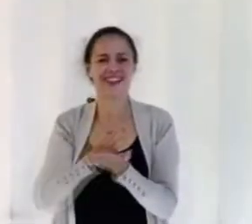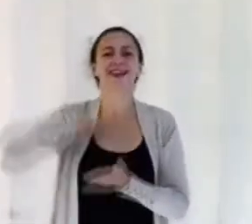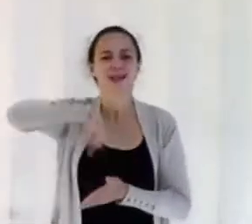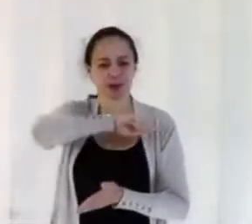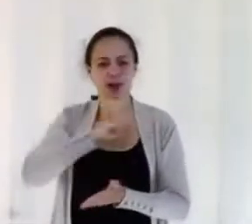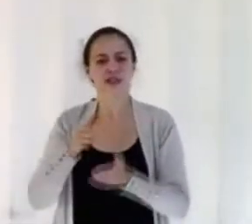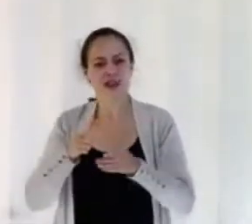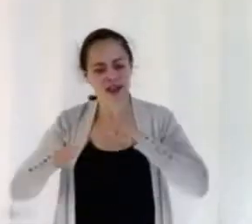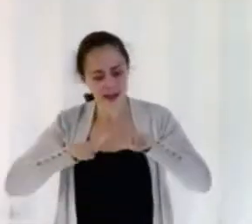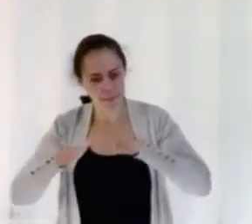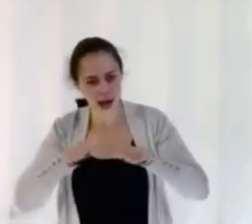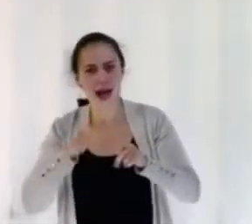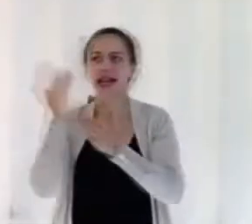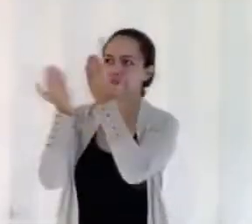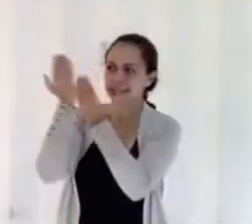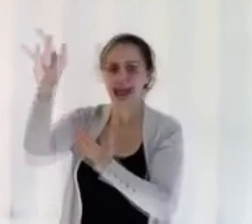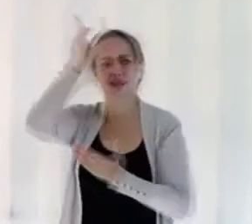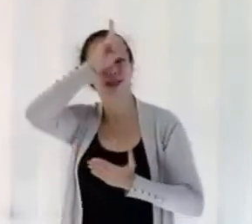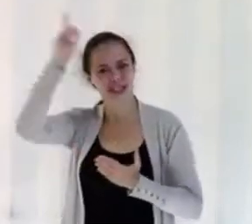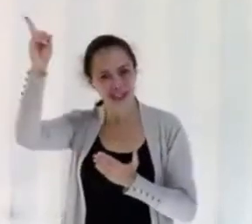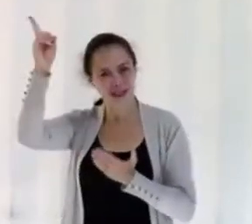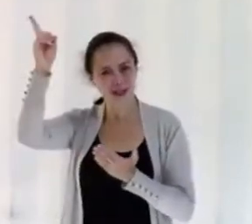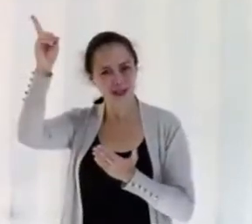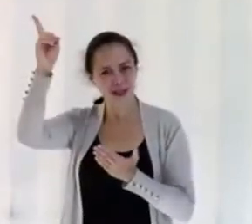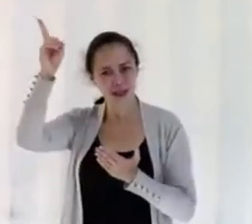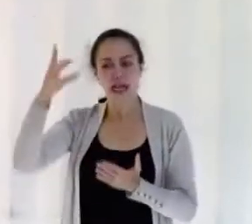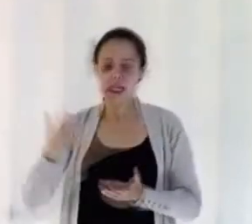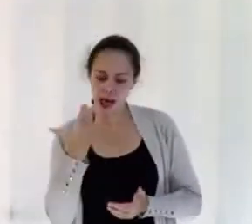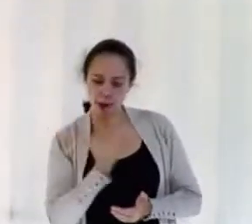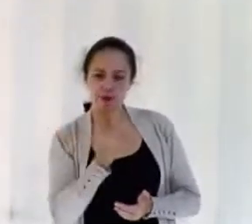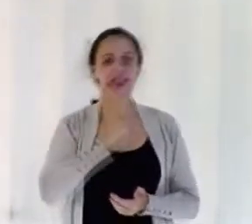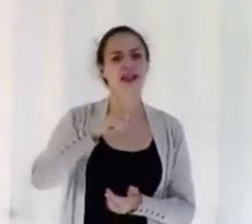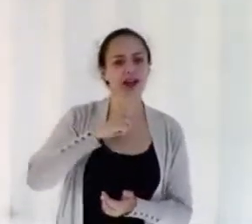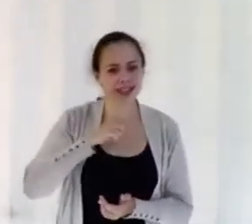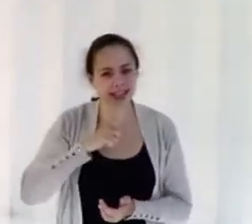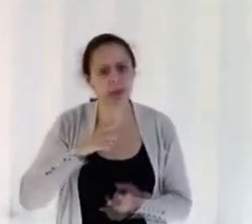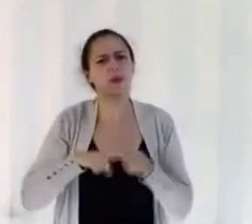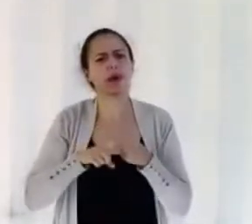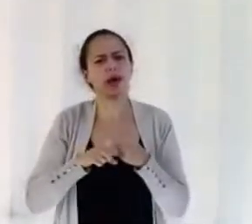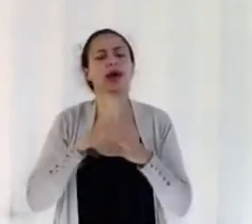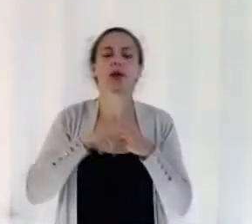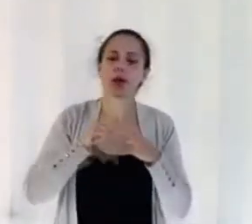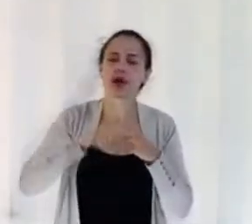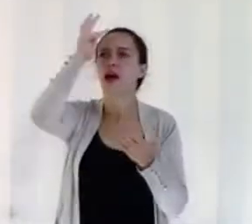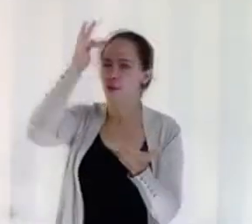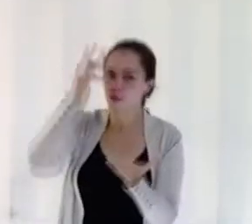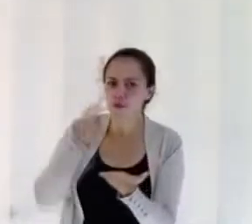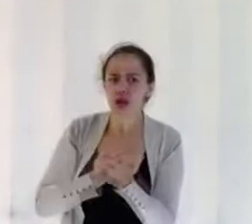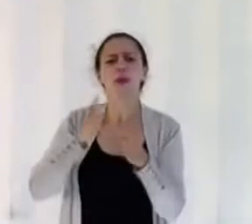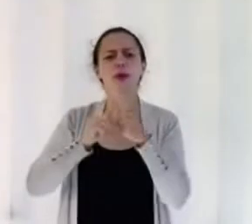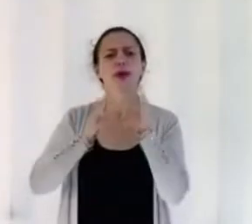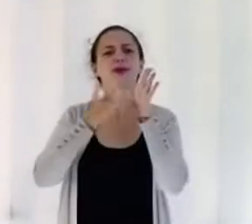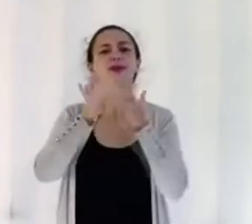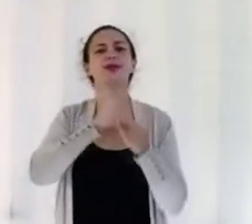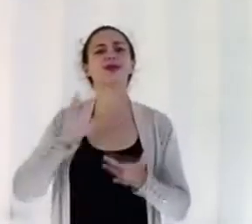Nós apontamos lá no capítulo 12 a grande maratona que estamos percorrendo e a necessidade de perseverarmos